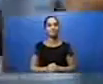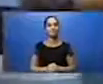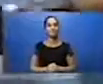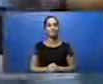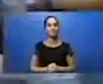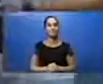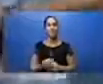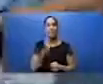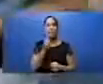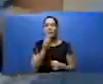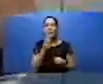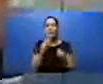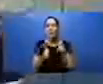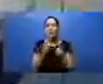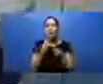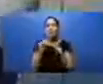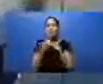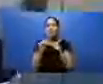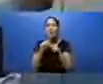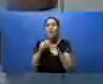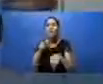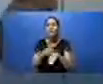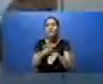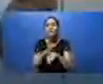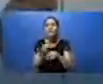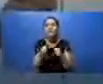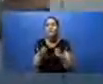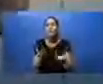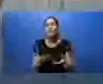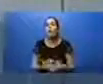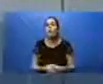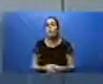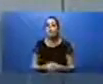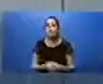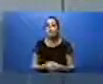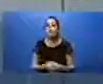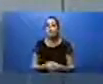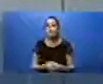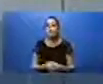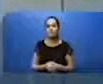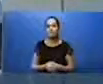Bom, como que eu faço isso aqui na prática? Vou fazer de vermelhinho para vocês.